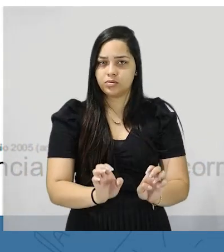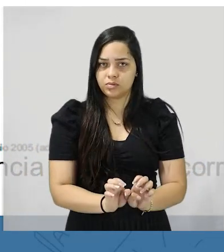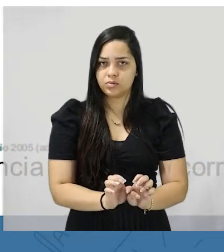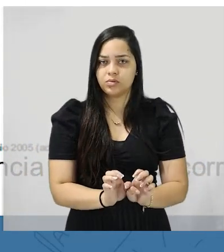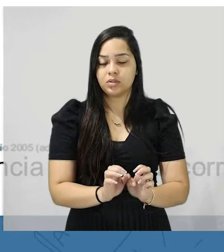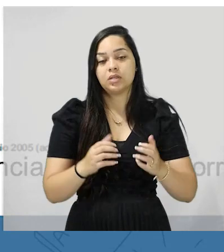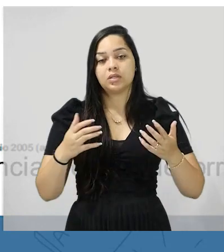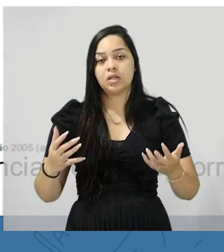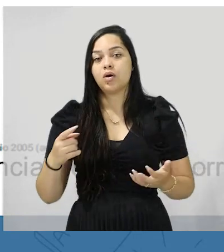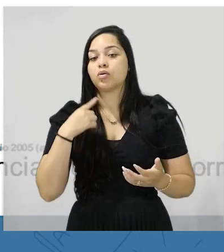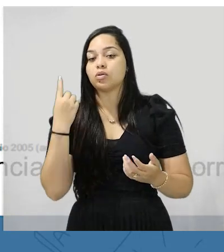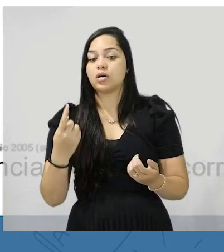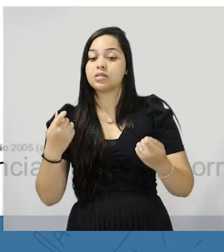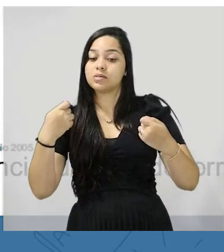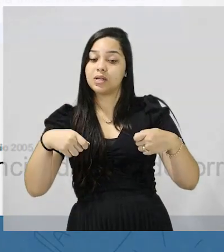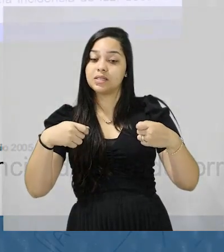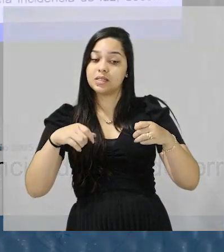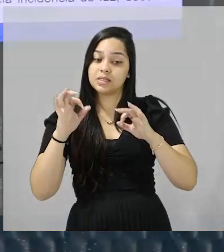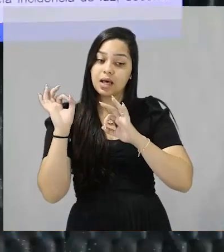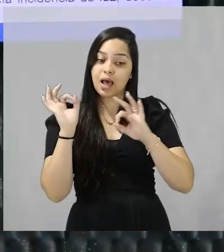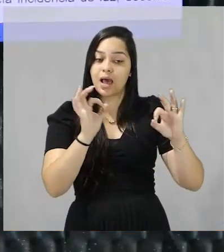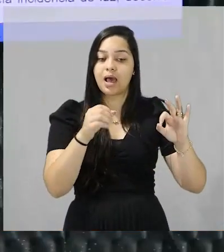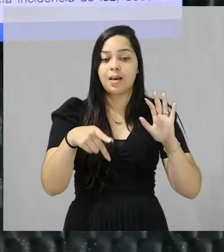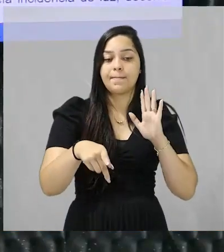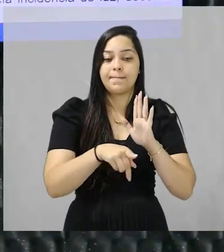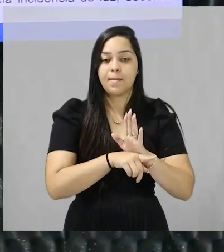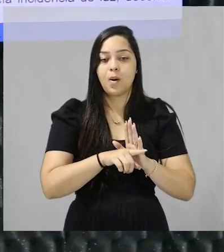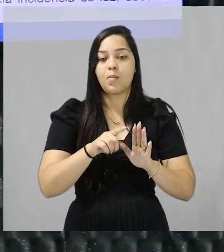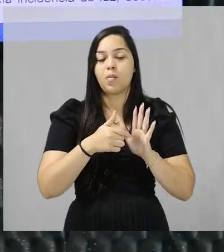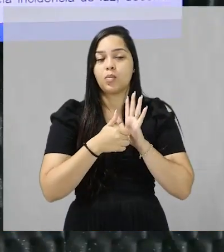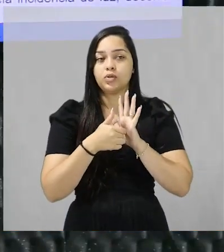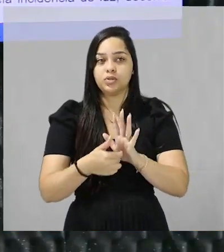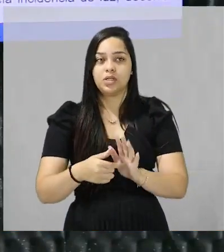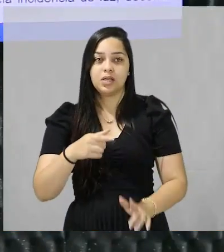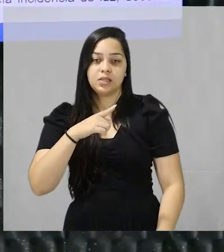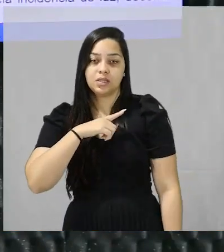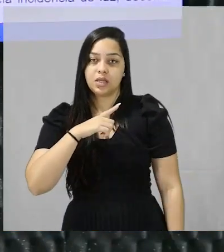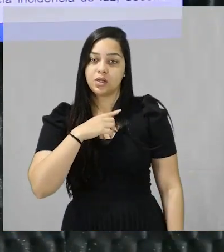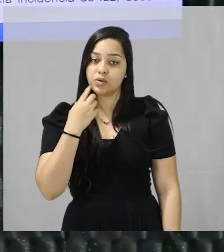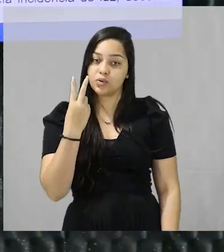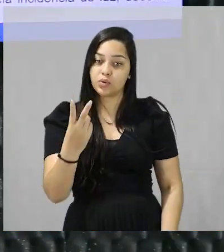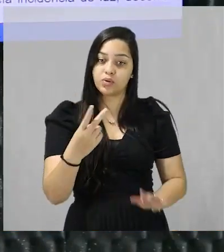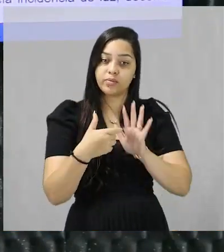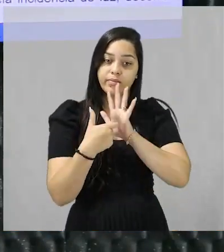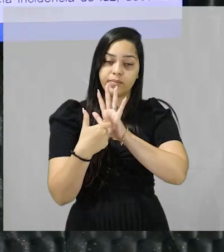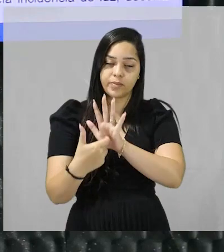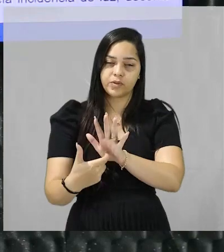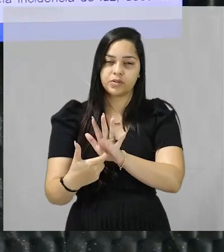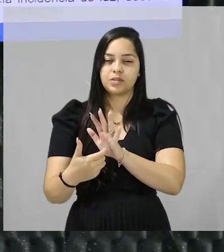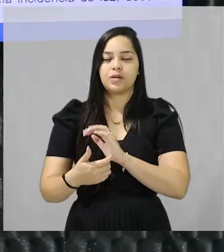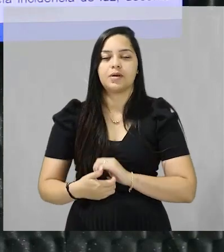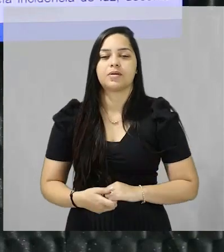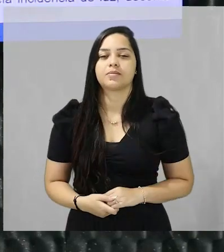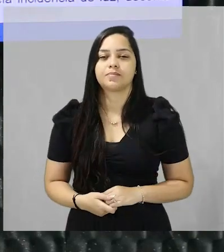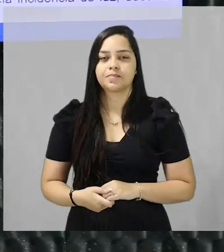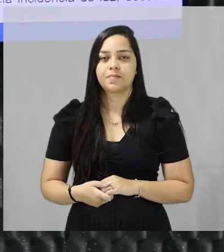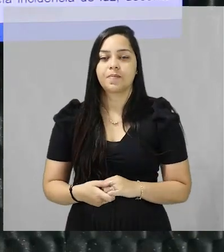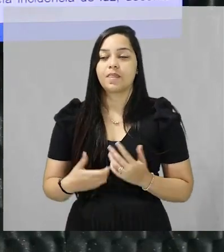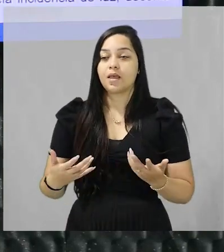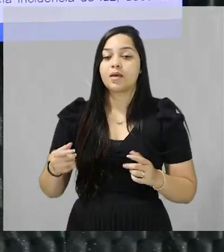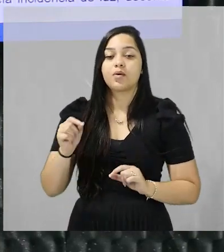a gente precisa ficar atento a esses destaques. Nós temos aqui 2 destaques, certo? E aí, olha